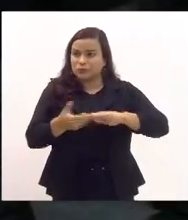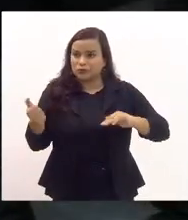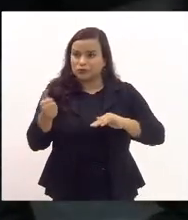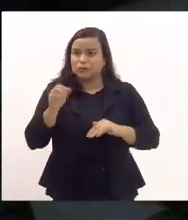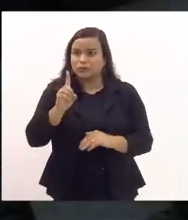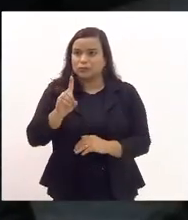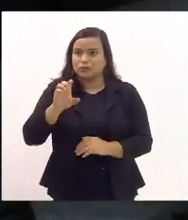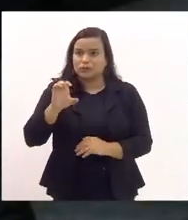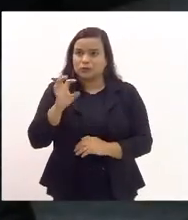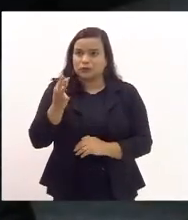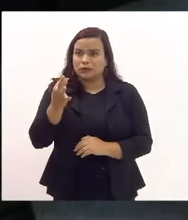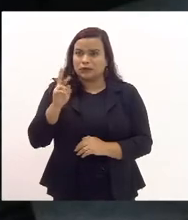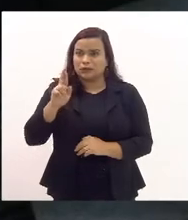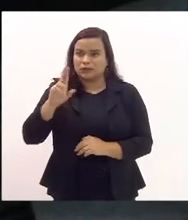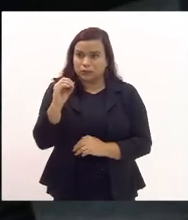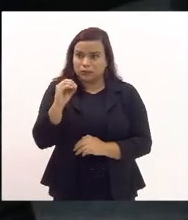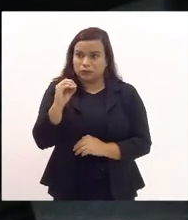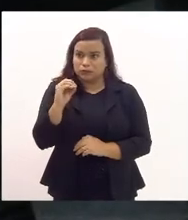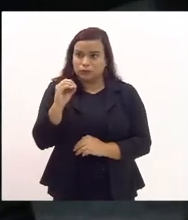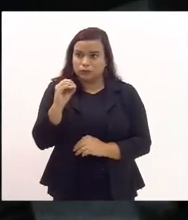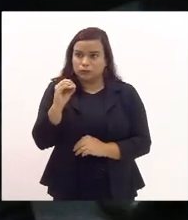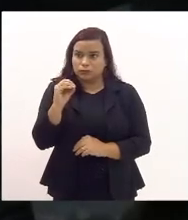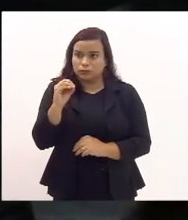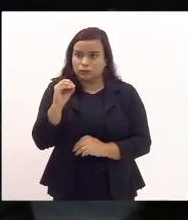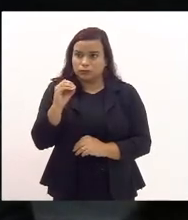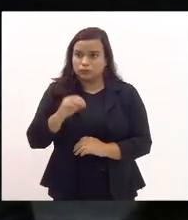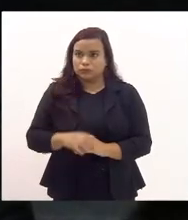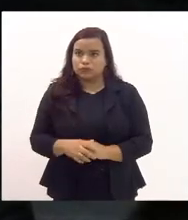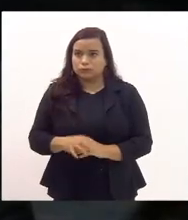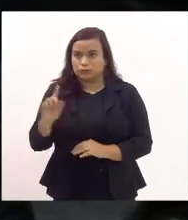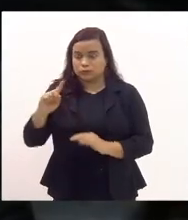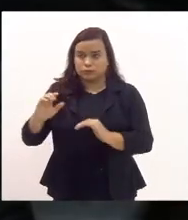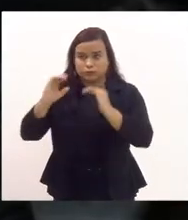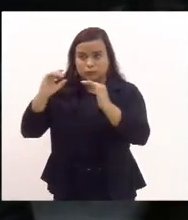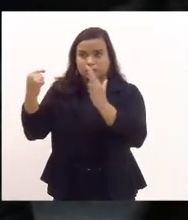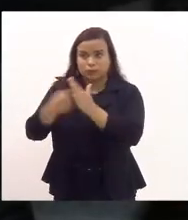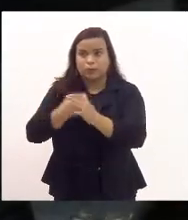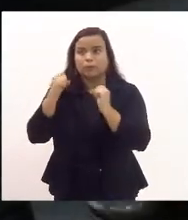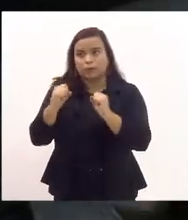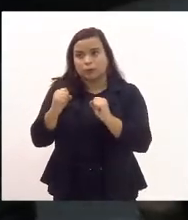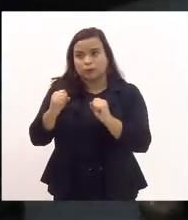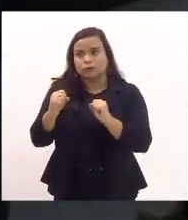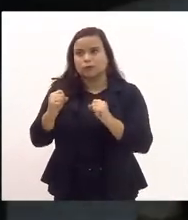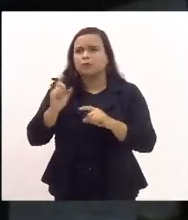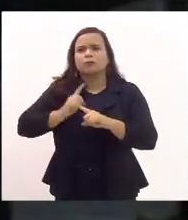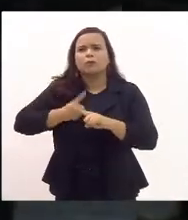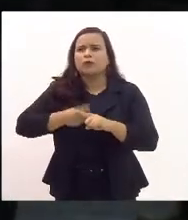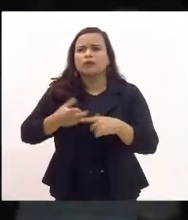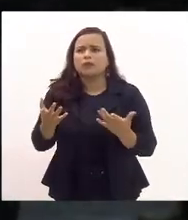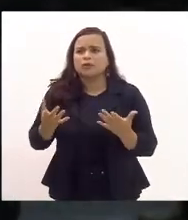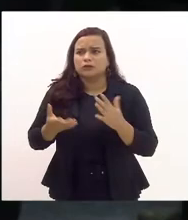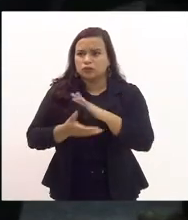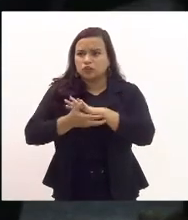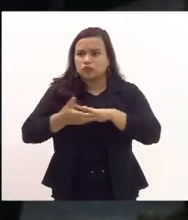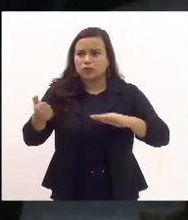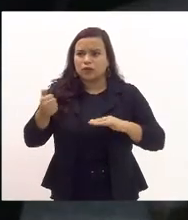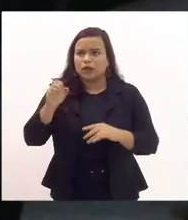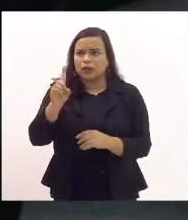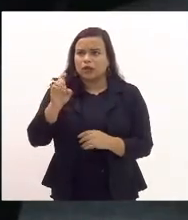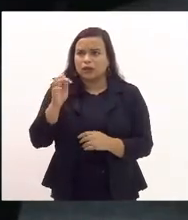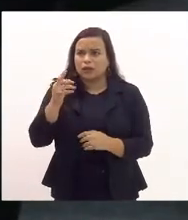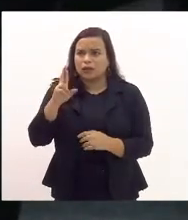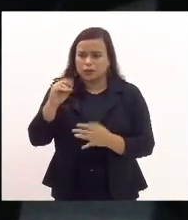Detro E aí você lembra você pode me perguntar sim é porque extinguiu